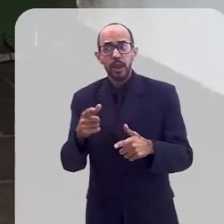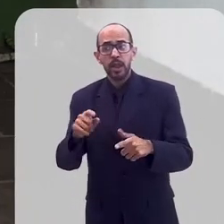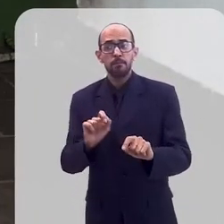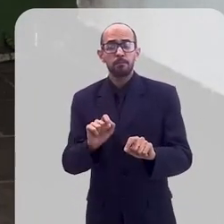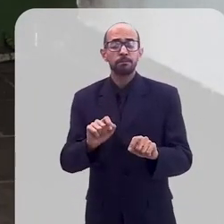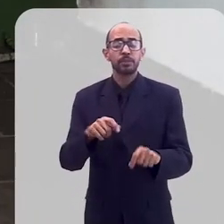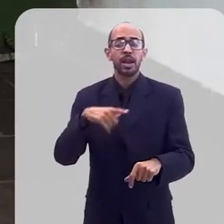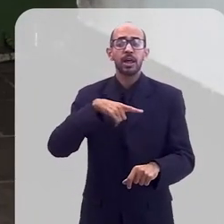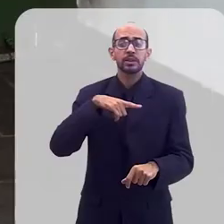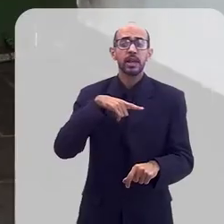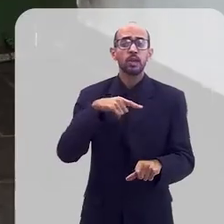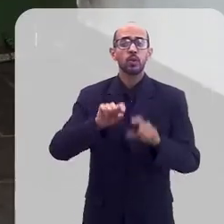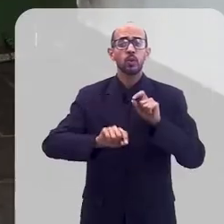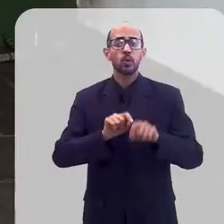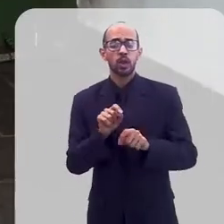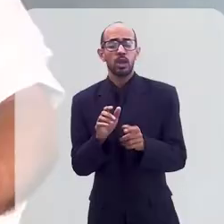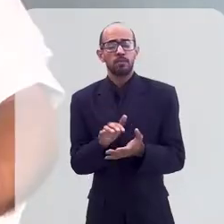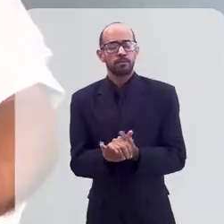Pela forma,